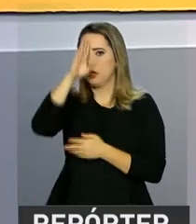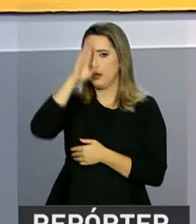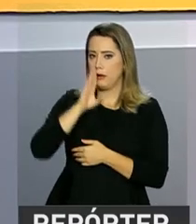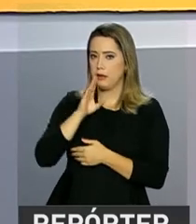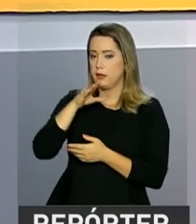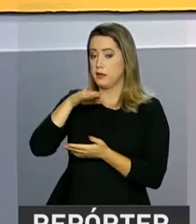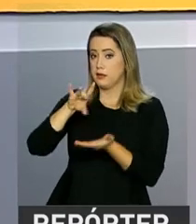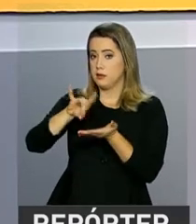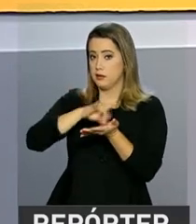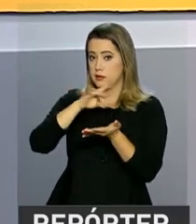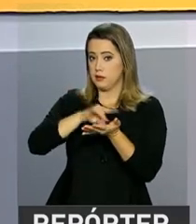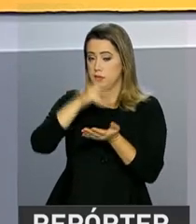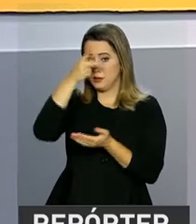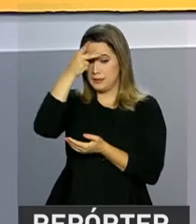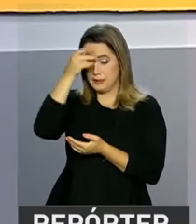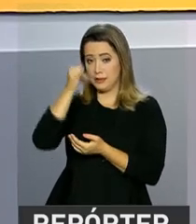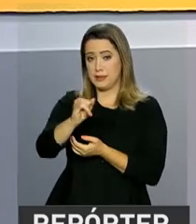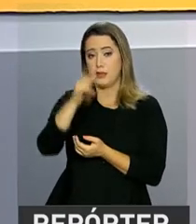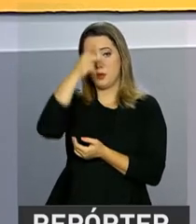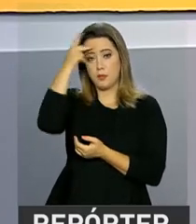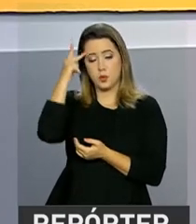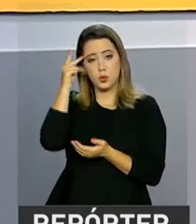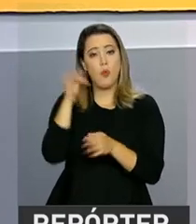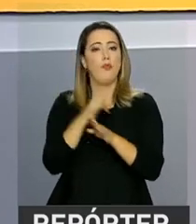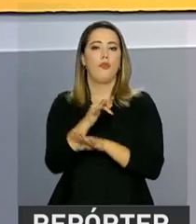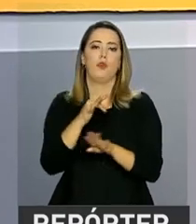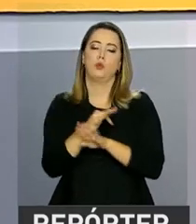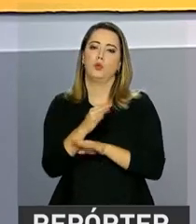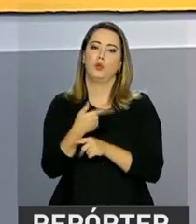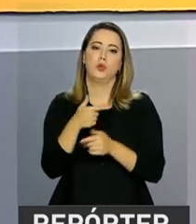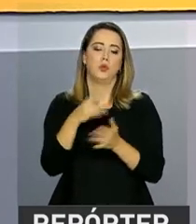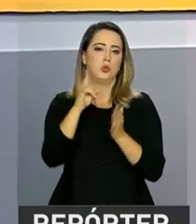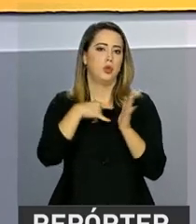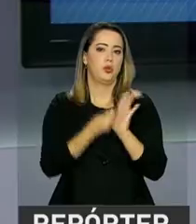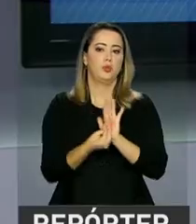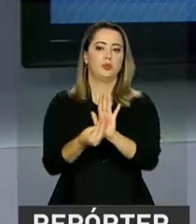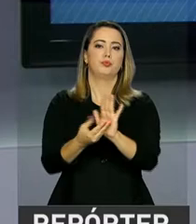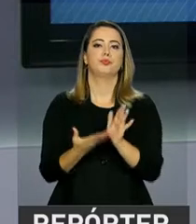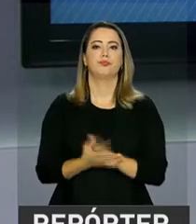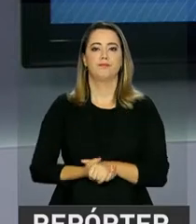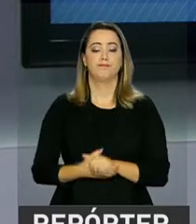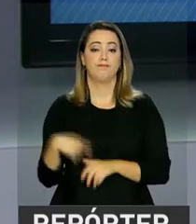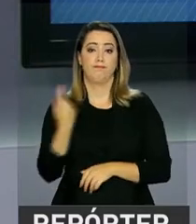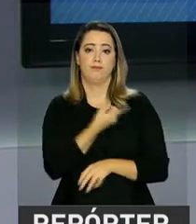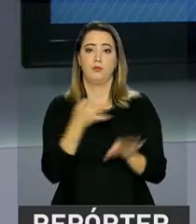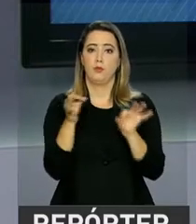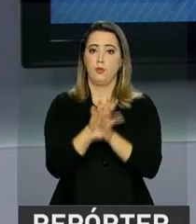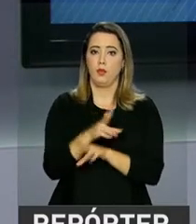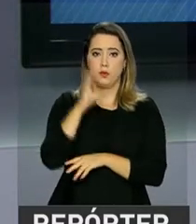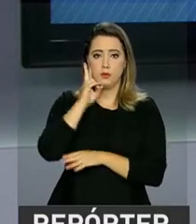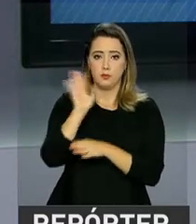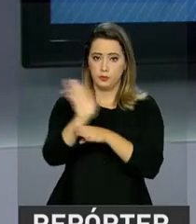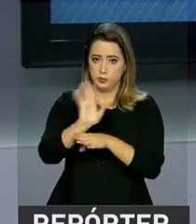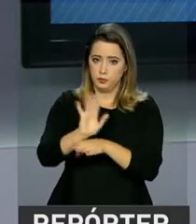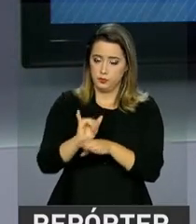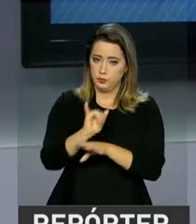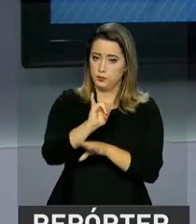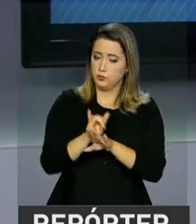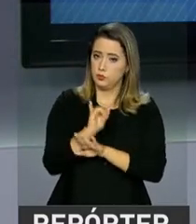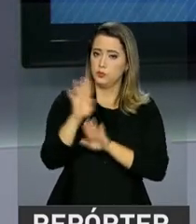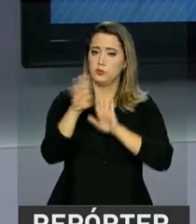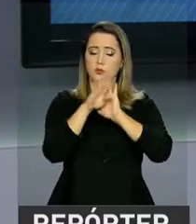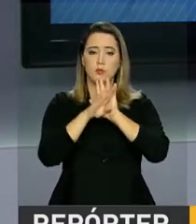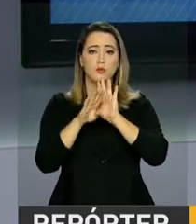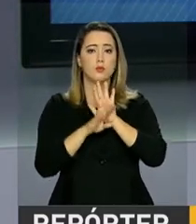próximas inscrições de quem faltou às provas deste ano e não justificou. Nós ficamos por aqui. Você pode rever as reportagens